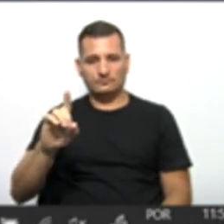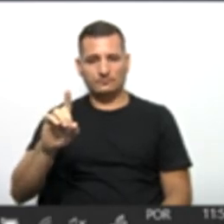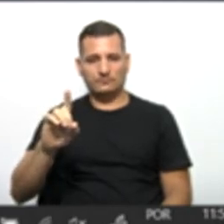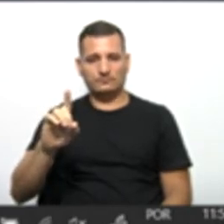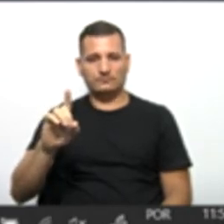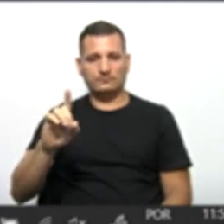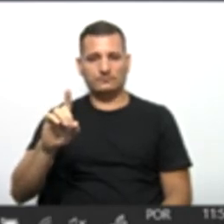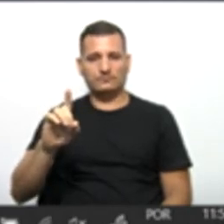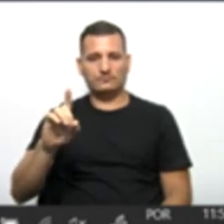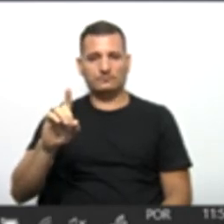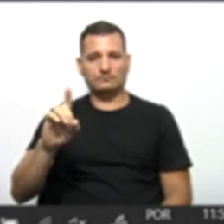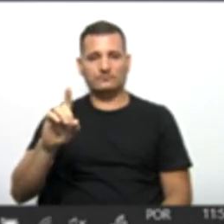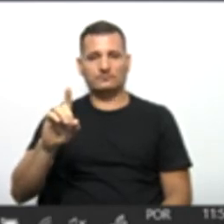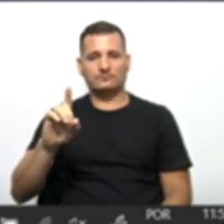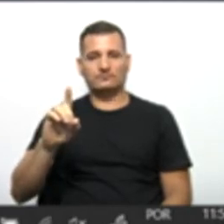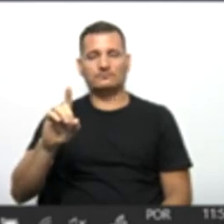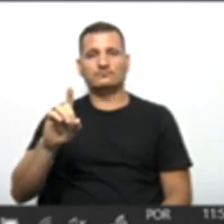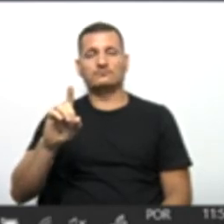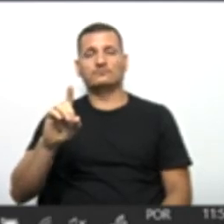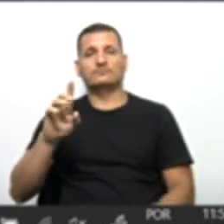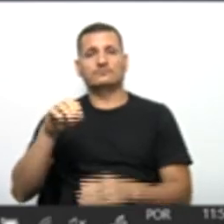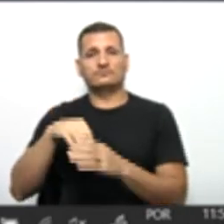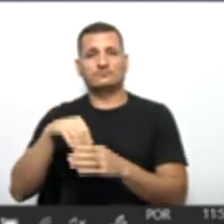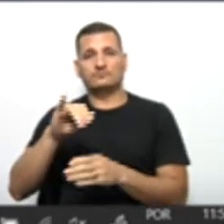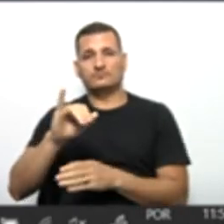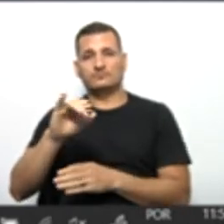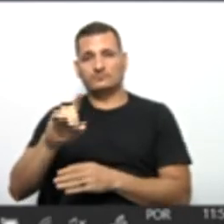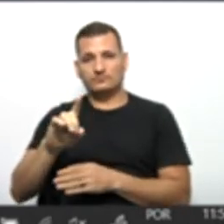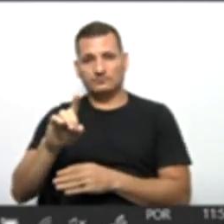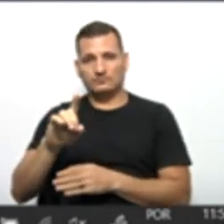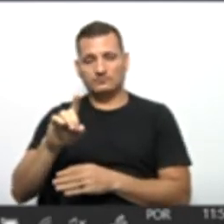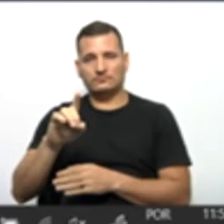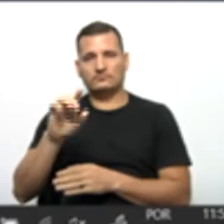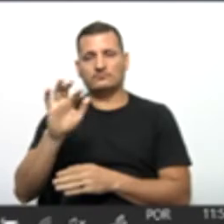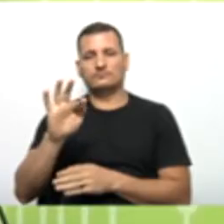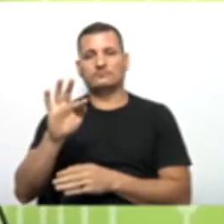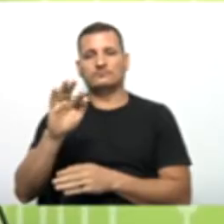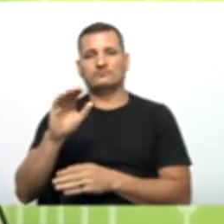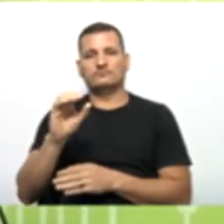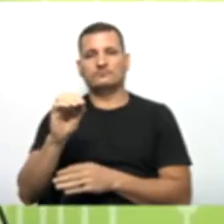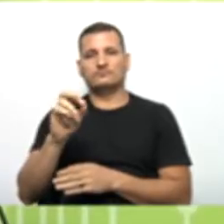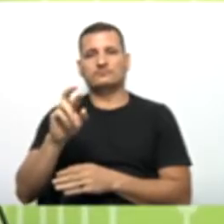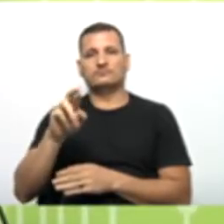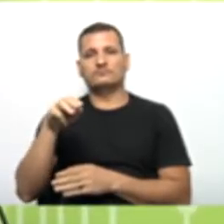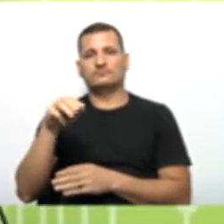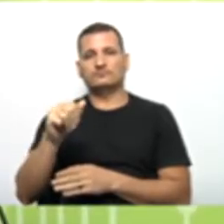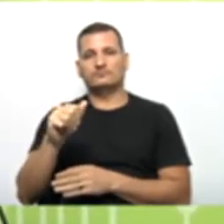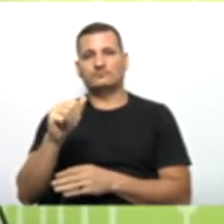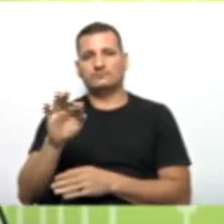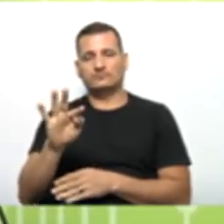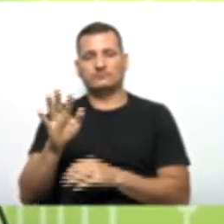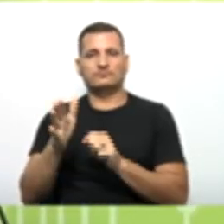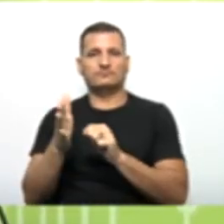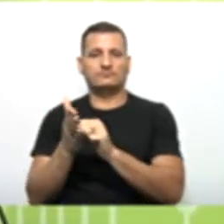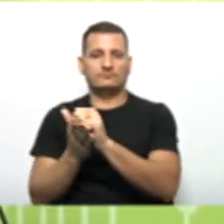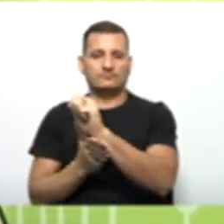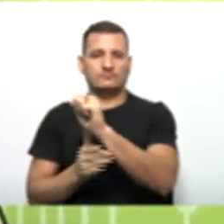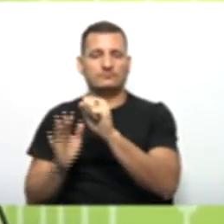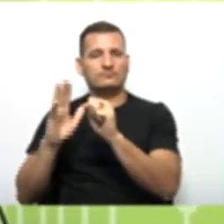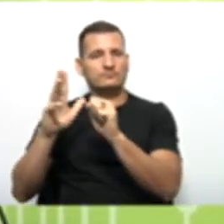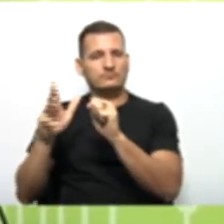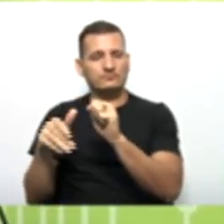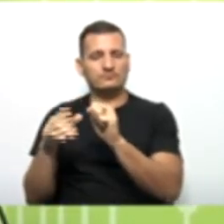o que tiver dentro desse idiota de número 1 a de número 2 ele vai apagar todos os dados